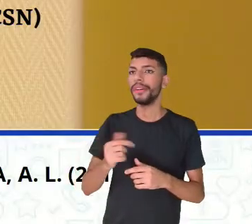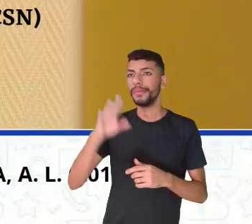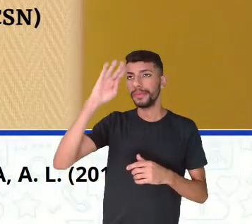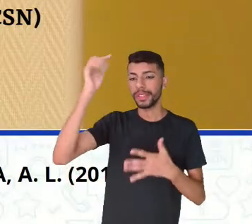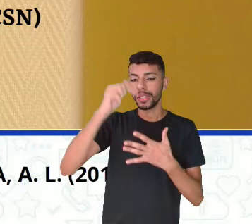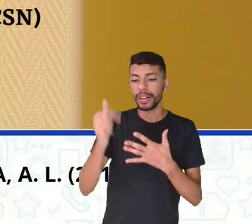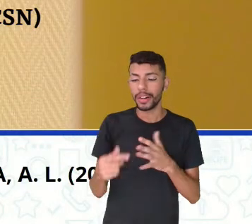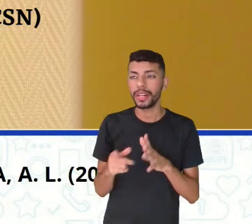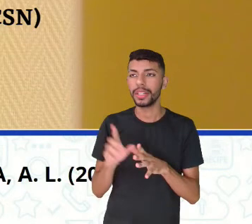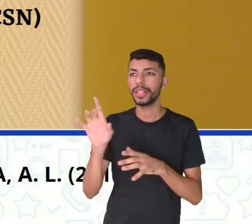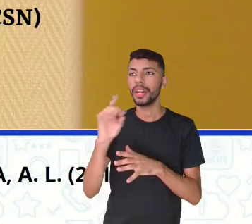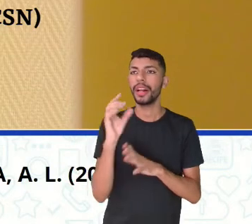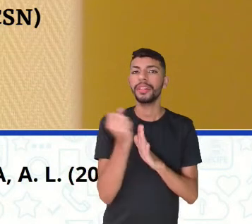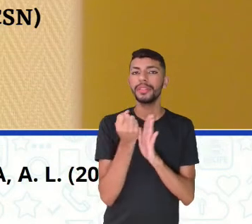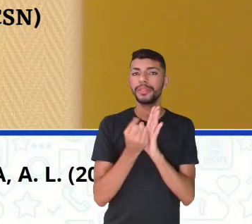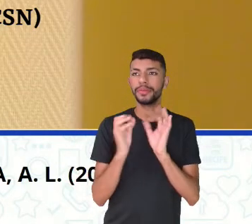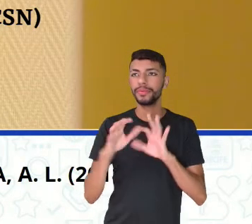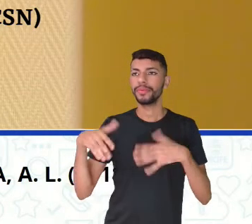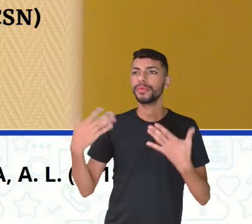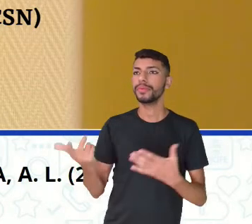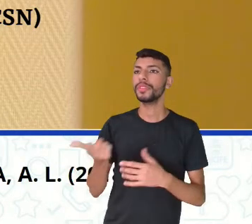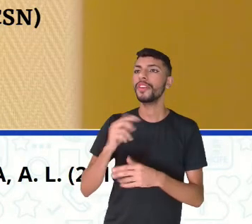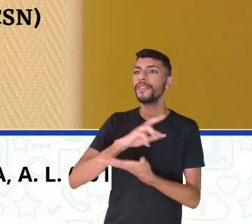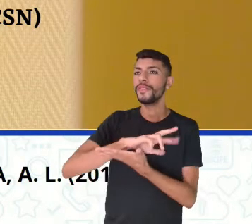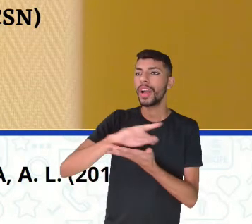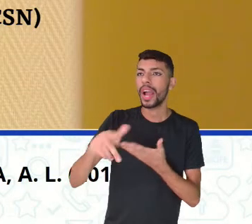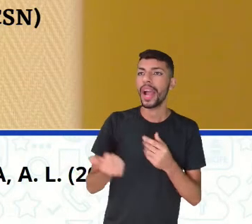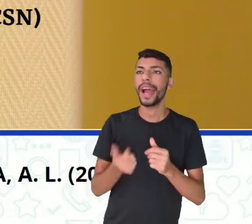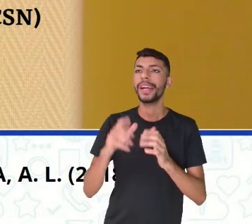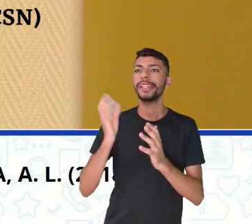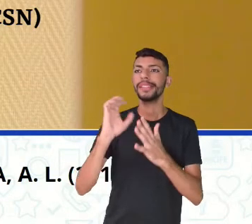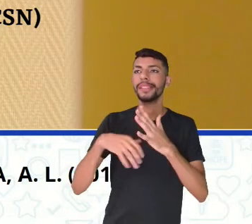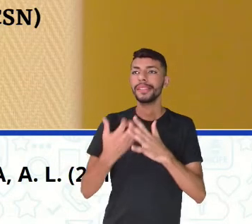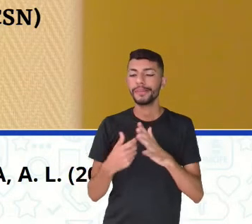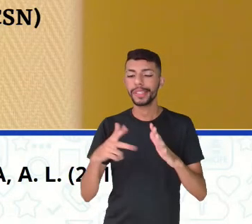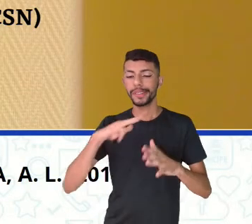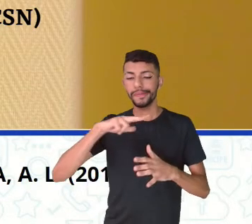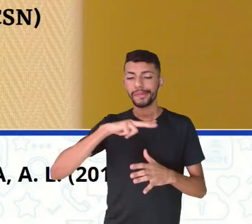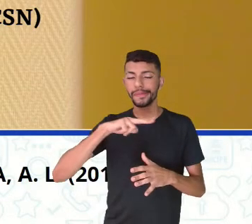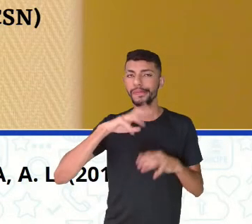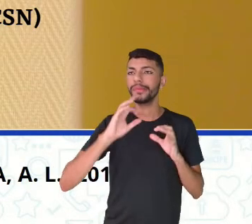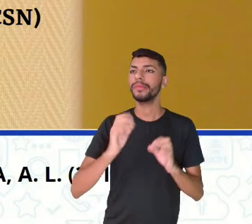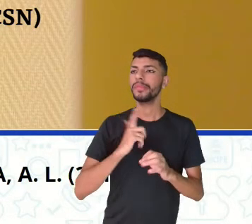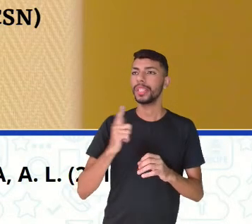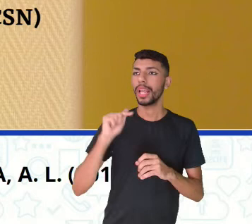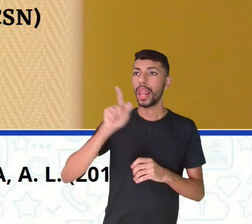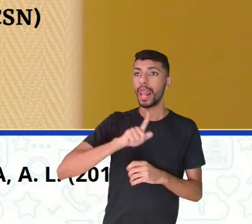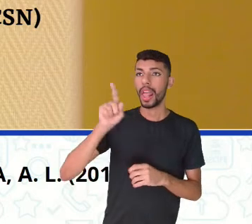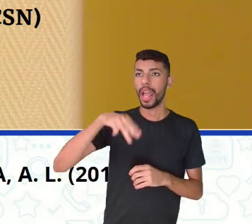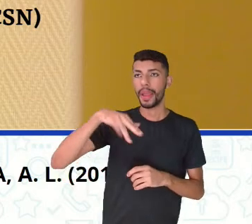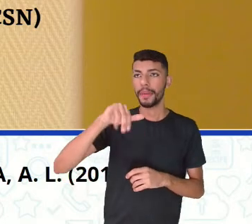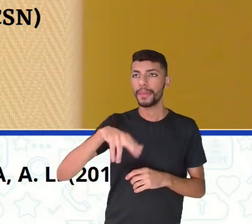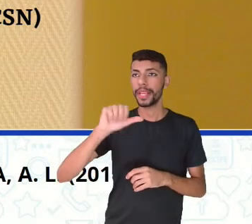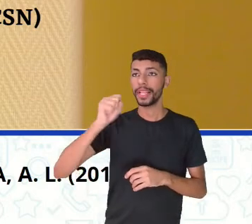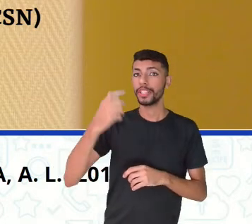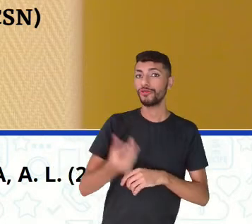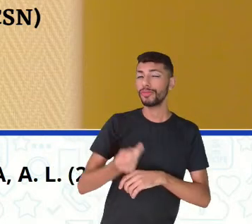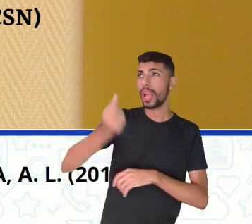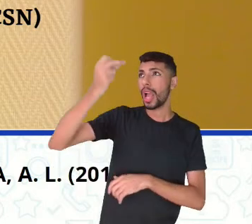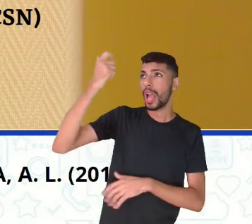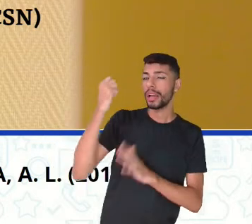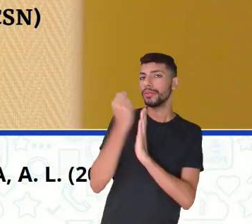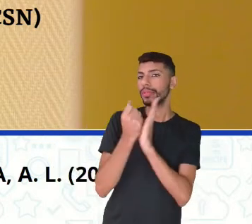Várias empresas privadas já se instalam em Minas Gerais, ou seja, desde o século XIX, do mesmo jeito que as